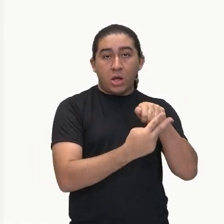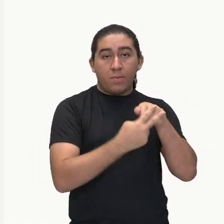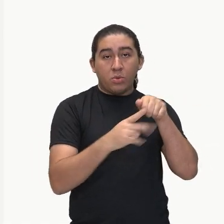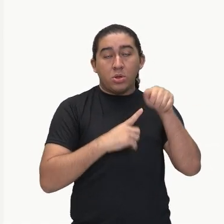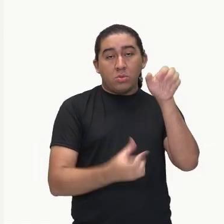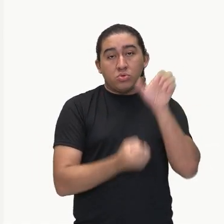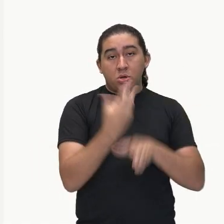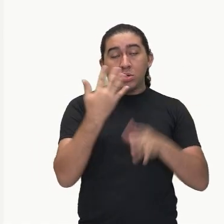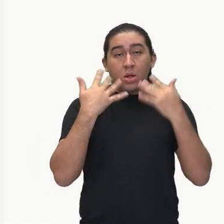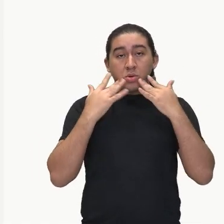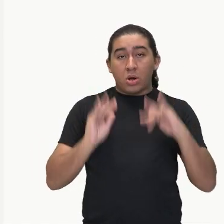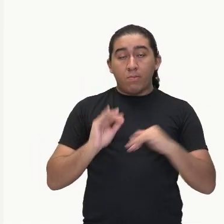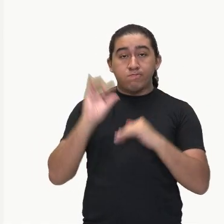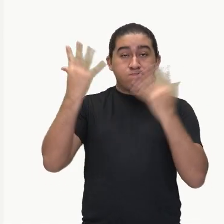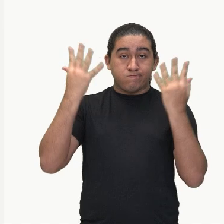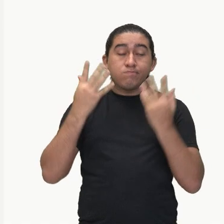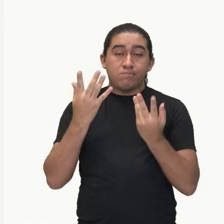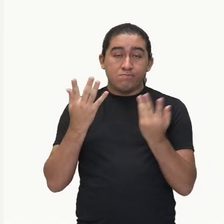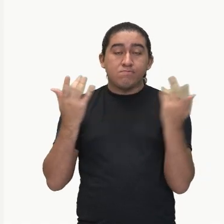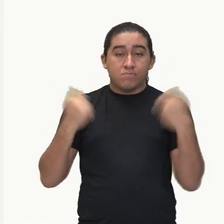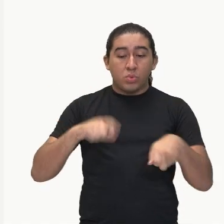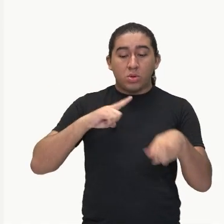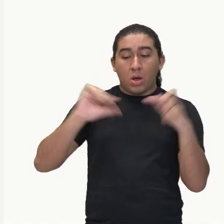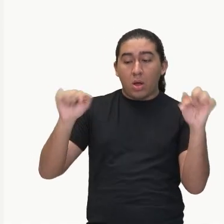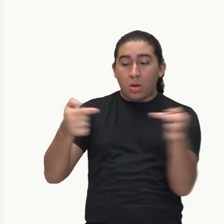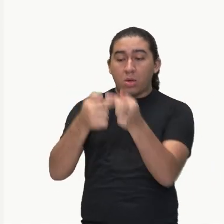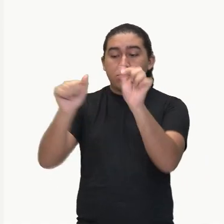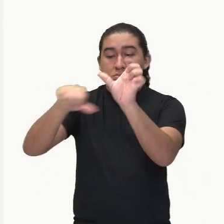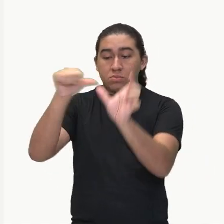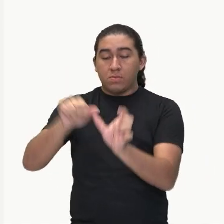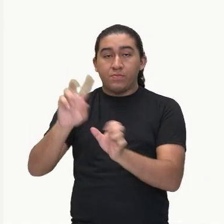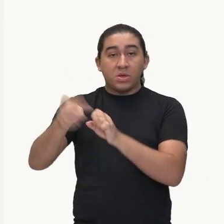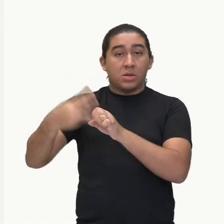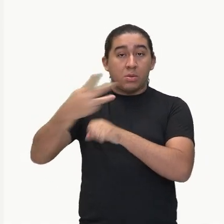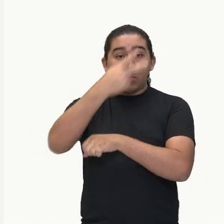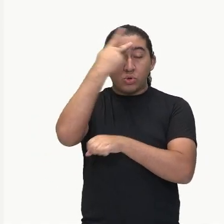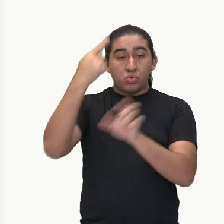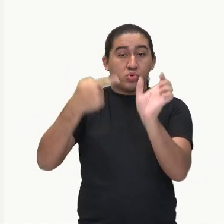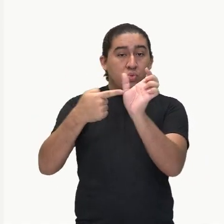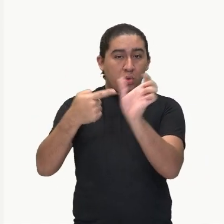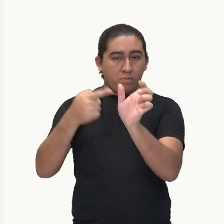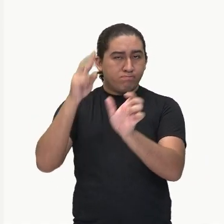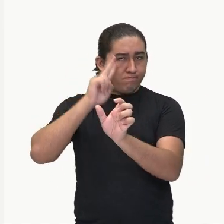fenômenos naturais, sempre estão conjugados na terceira pessoa do singular.